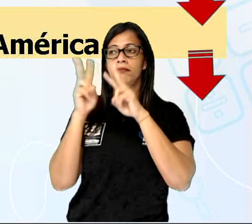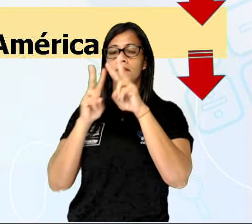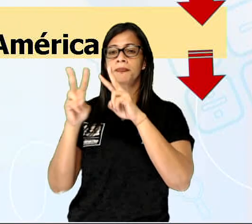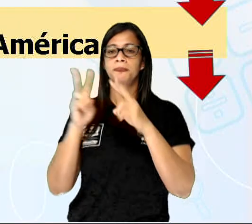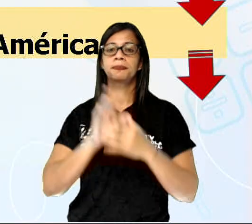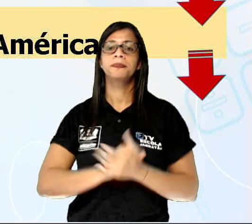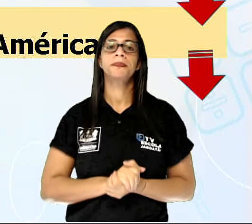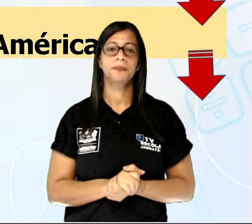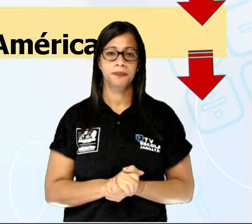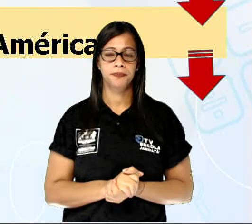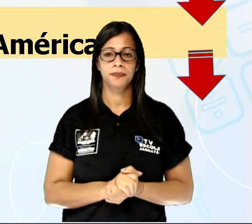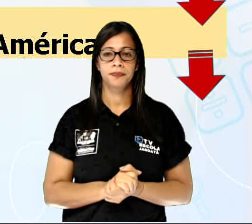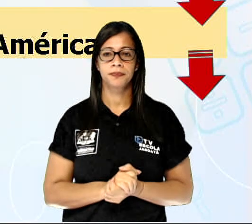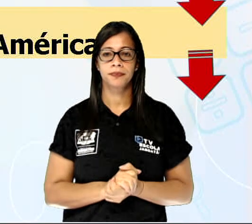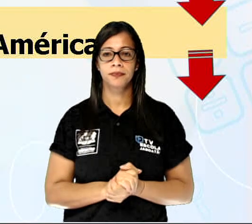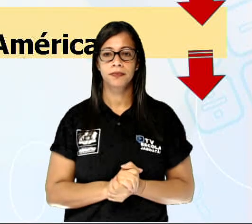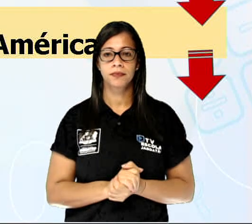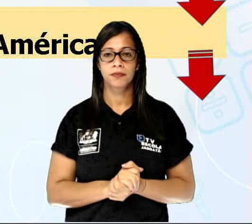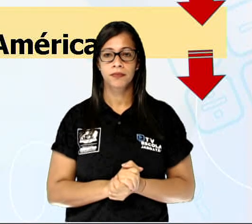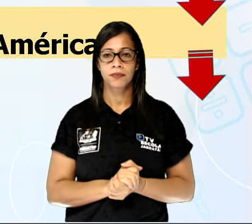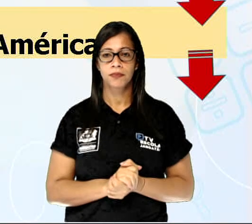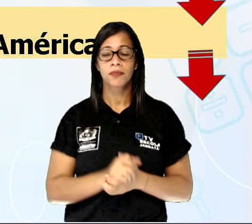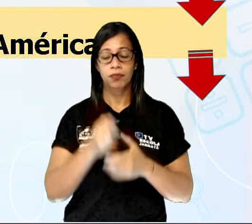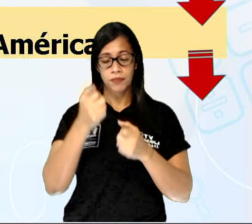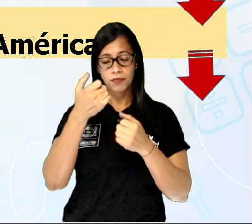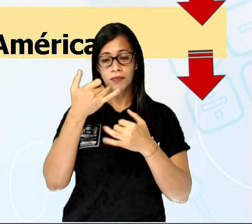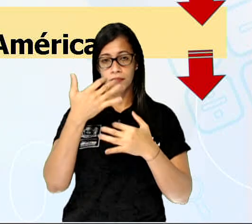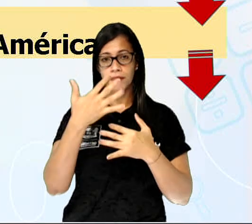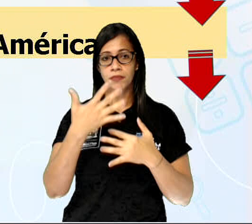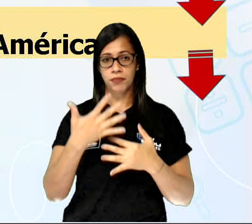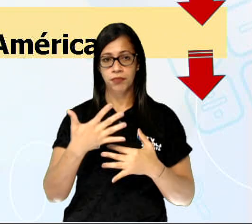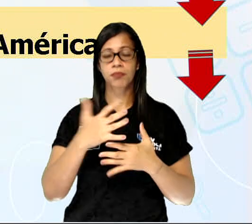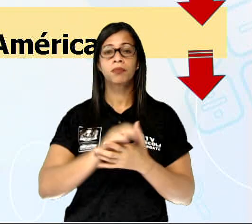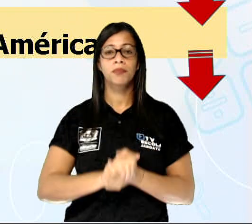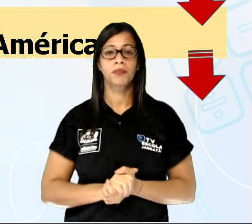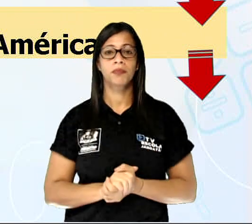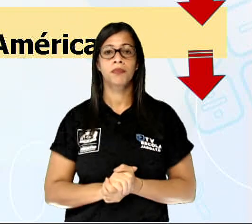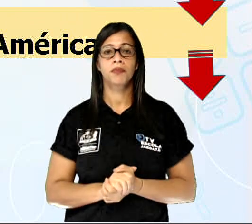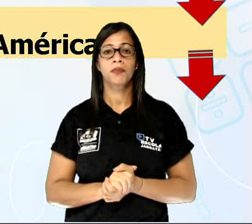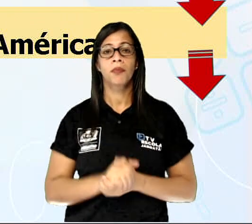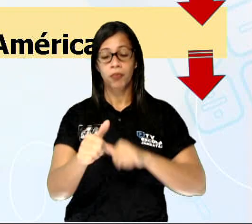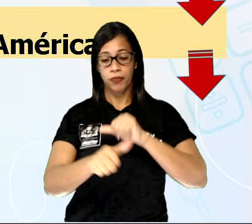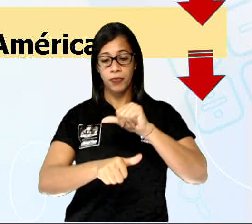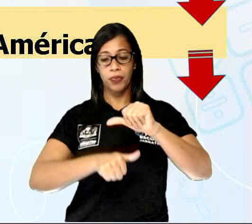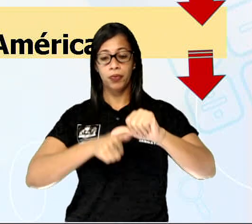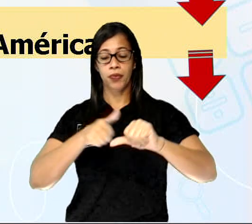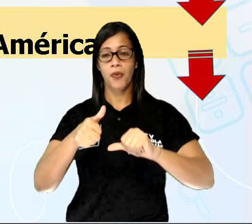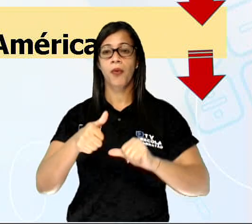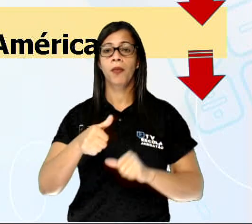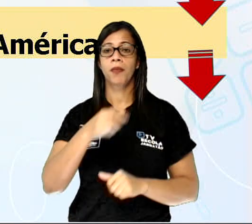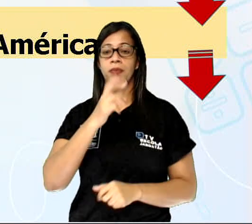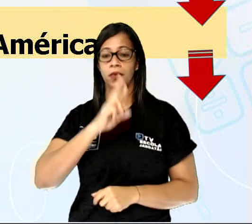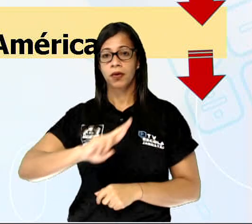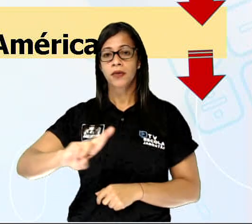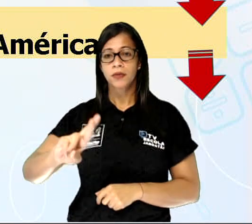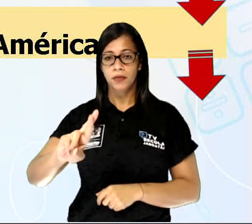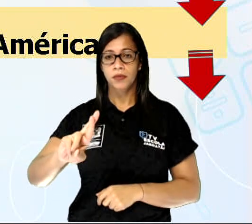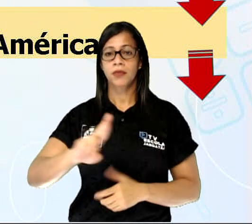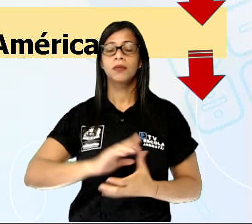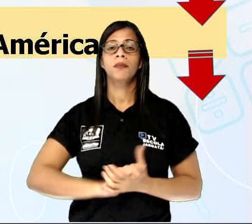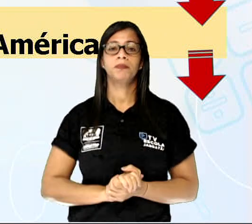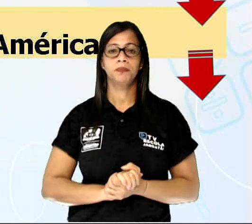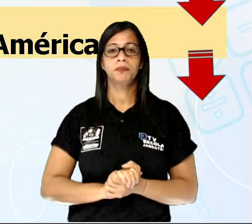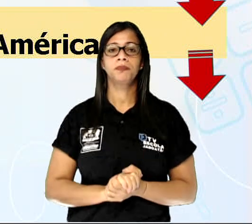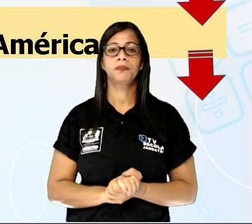Bom, primeiro a gente falou aqui da reforma e da contra-reforma, um movimento religioso que teve interferência também política e econômica na